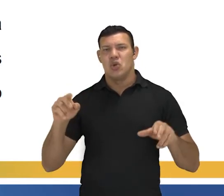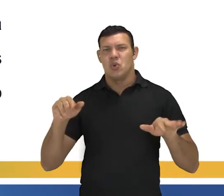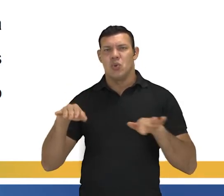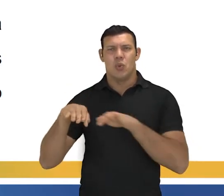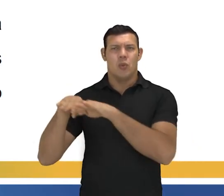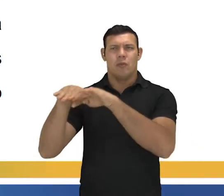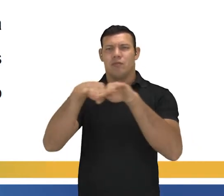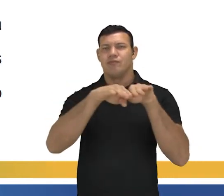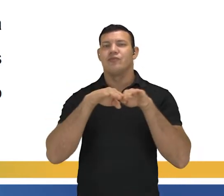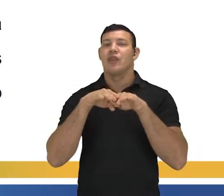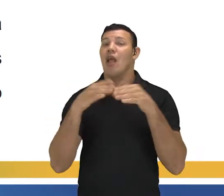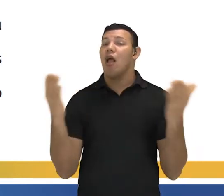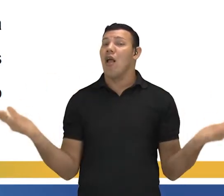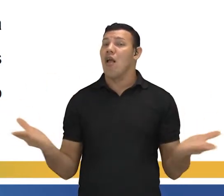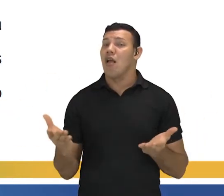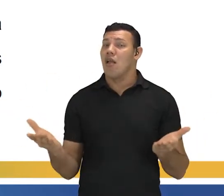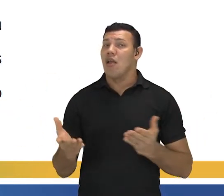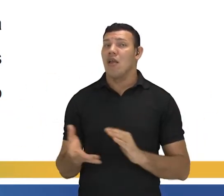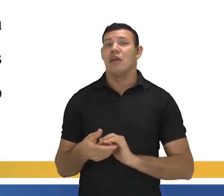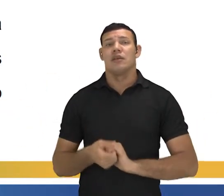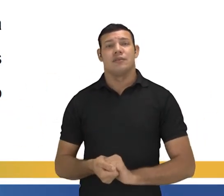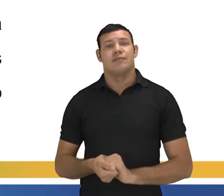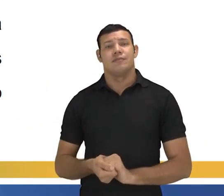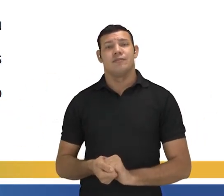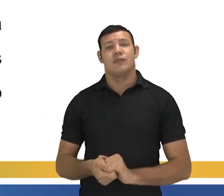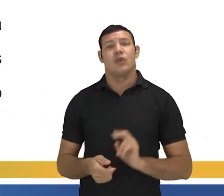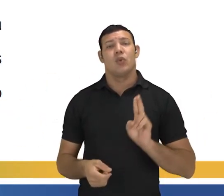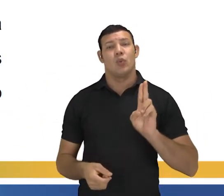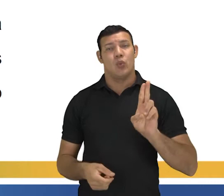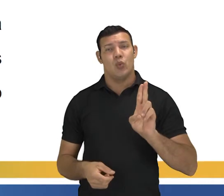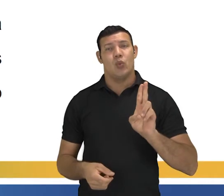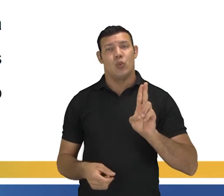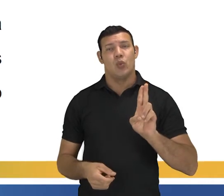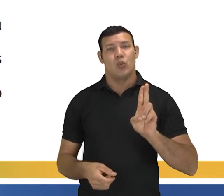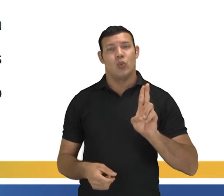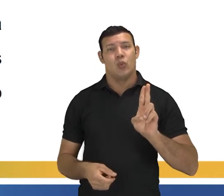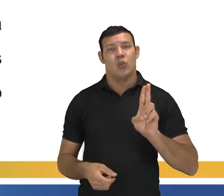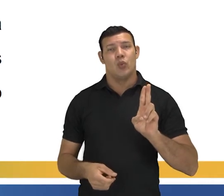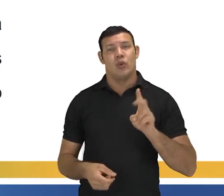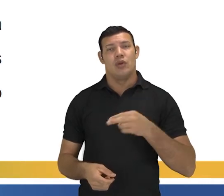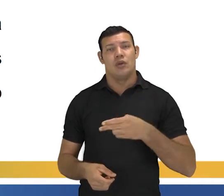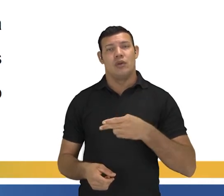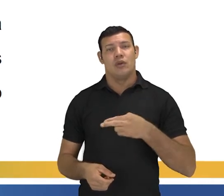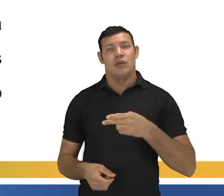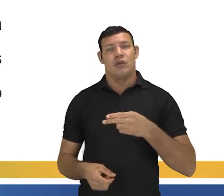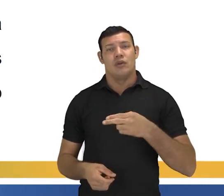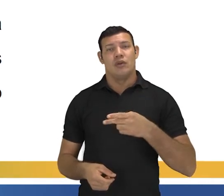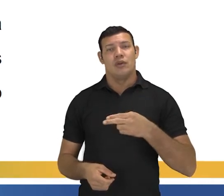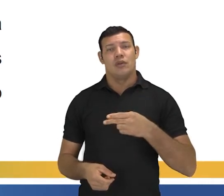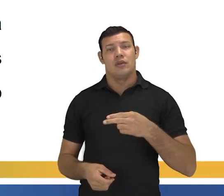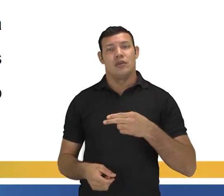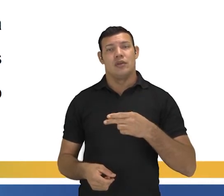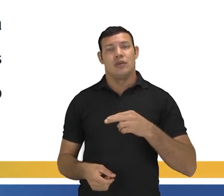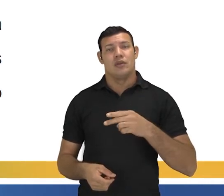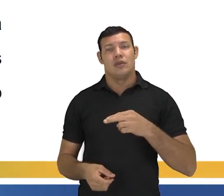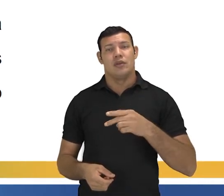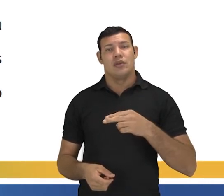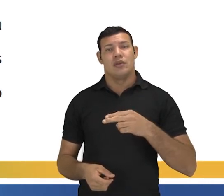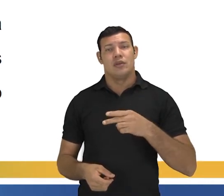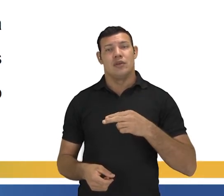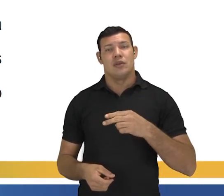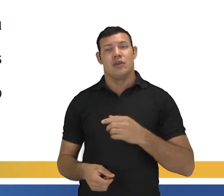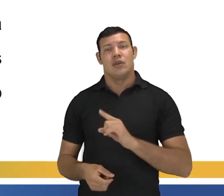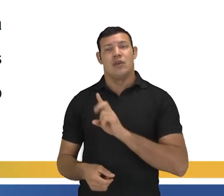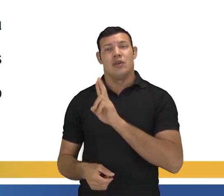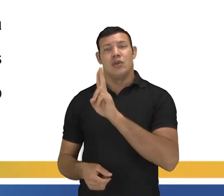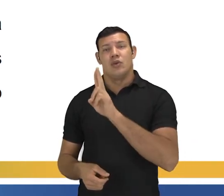todos agora é a tensão. Então, já que a associação em paralelo vai ter a mesma voltagem, a mesma tensão, então a tensão